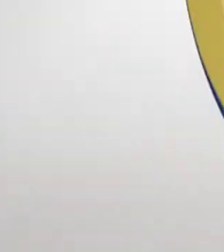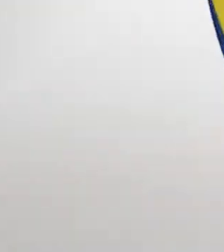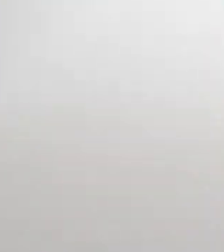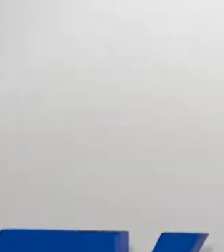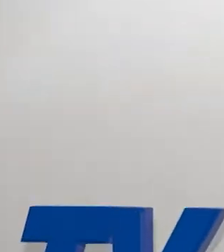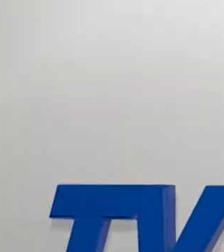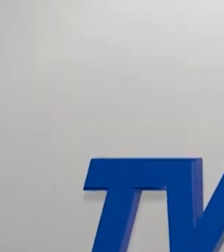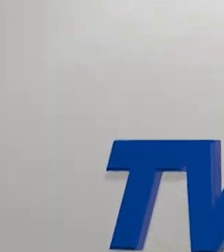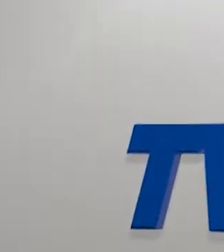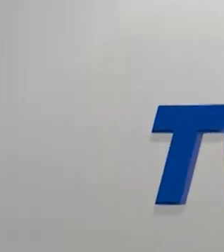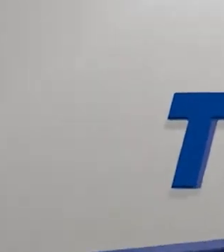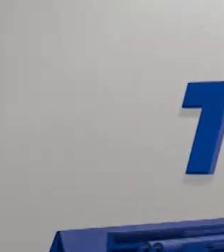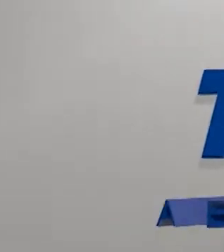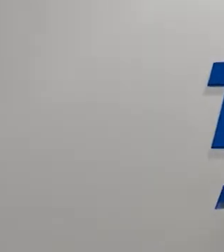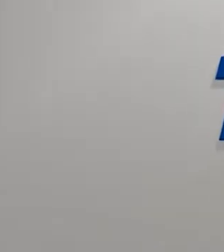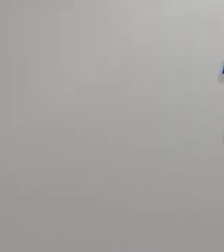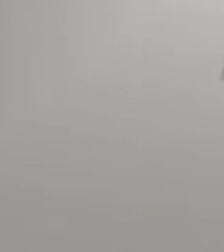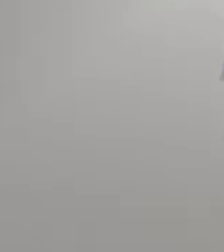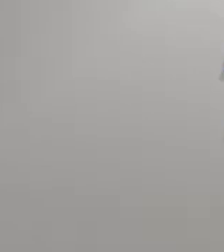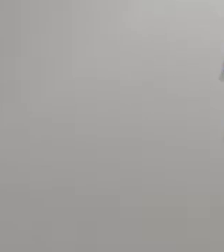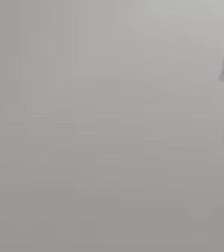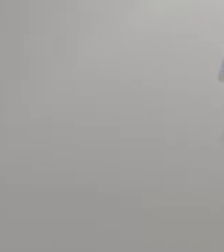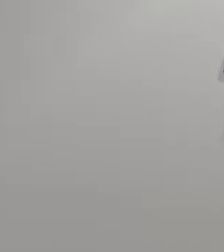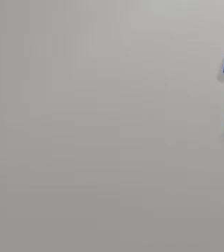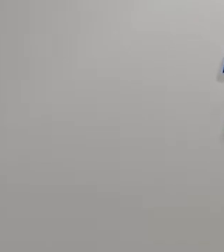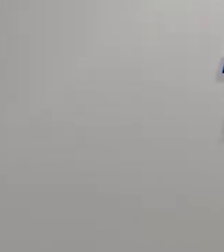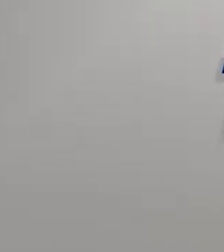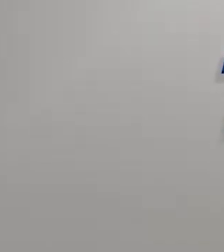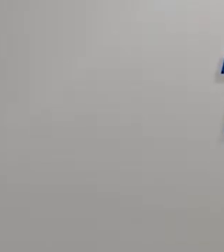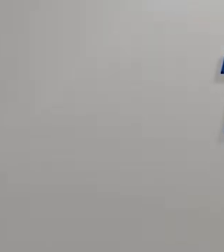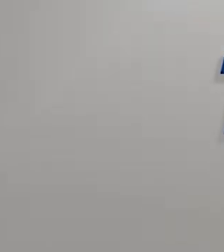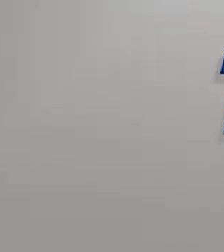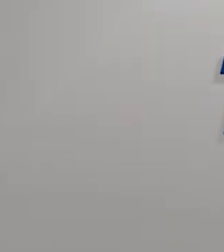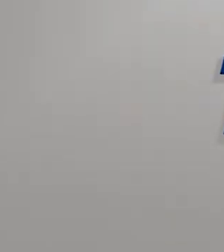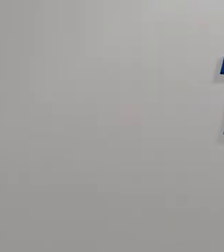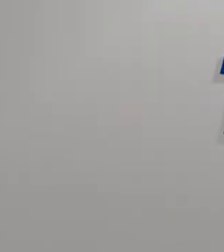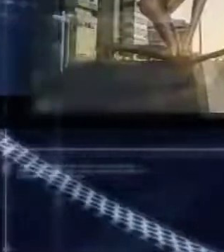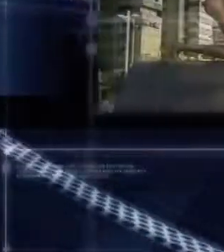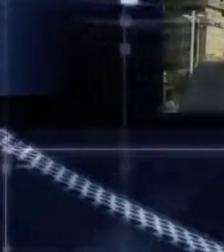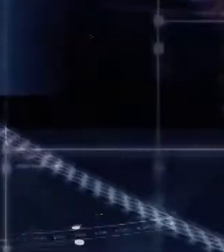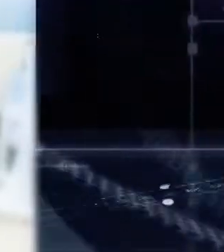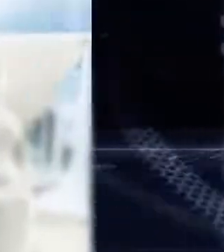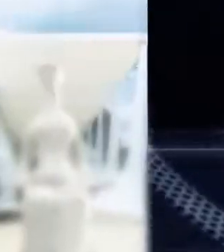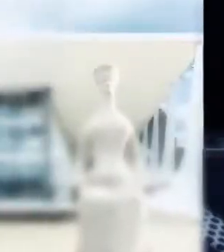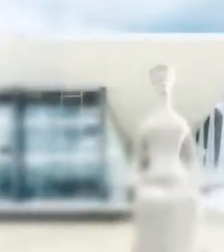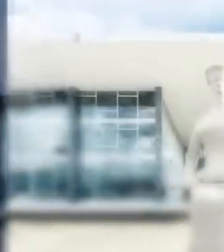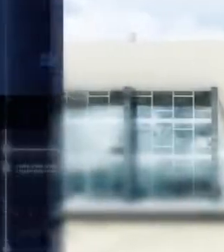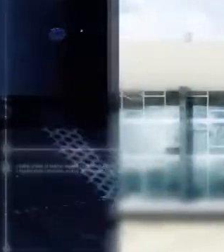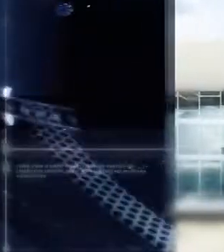TV Fortaleza, a emissora da Casa do Povo.